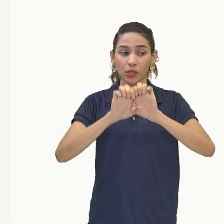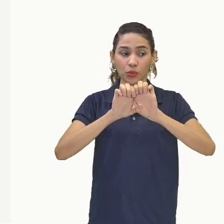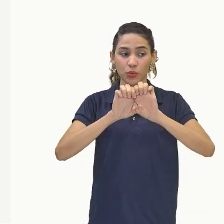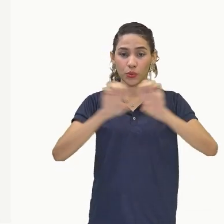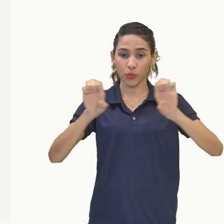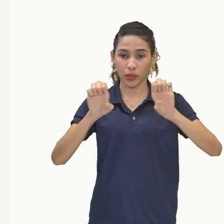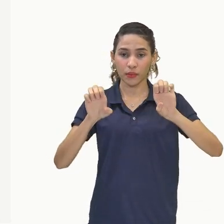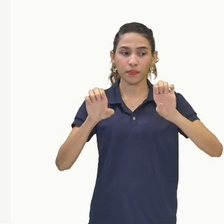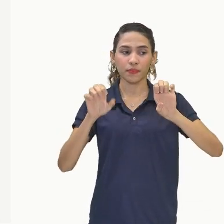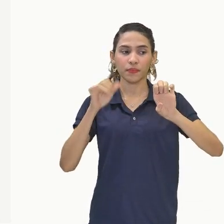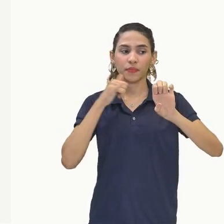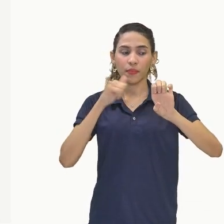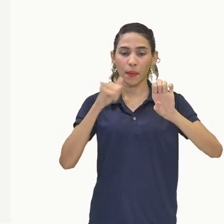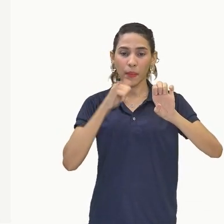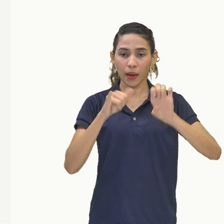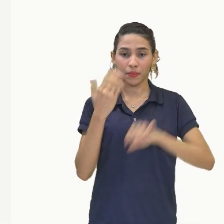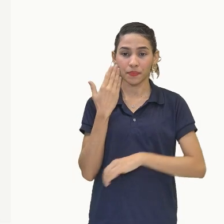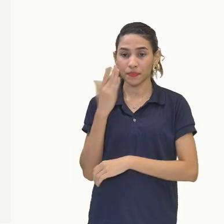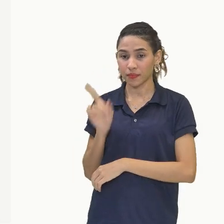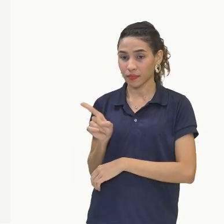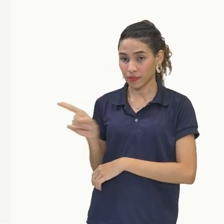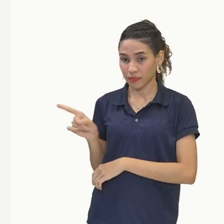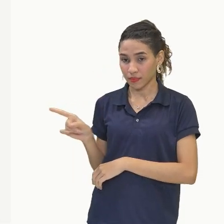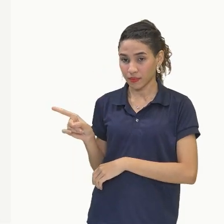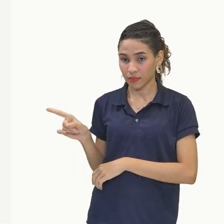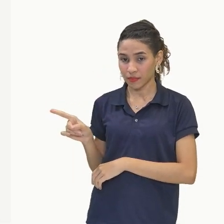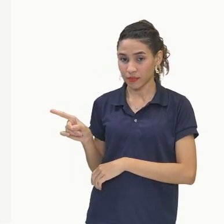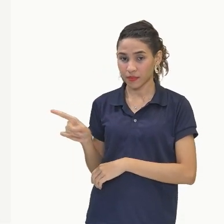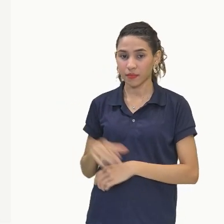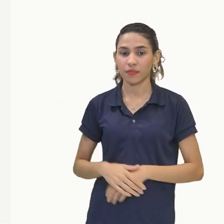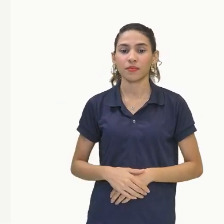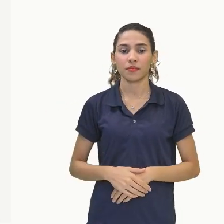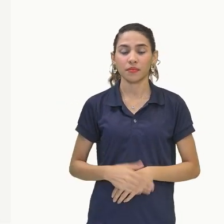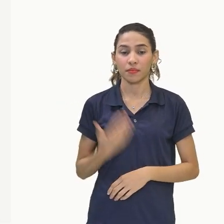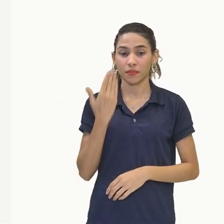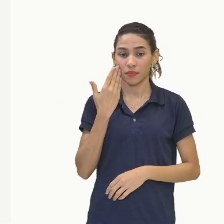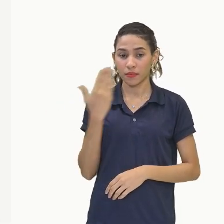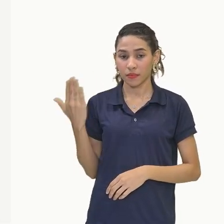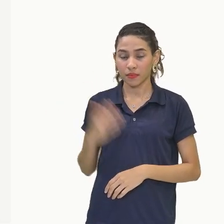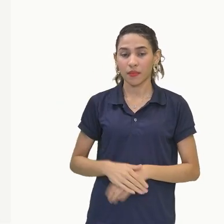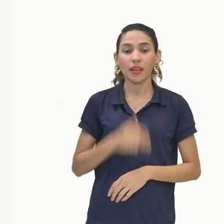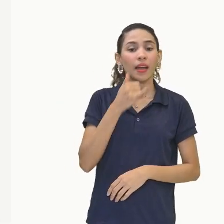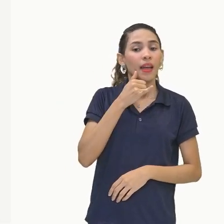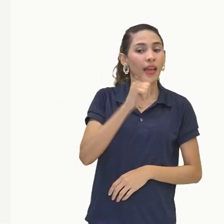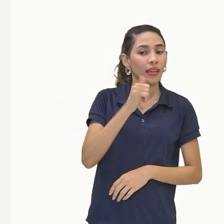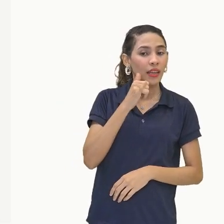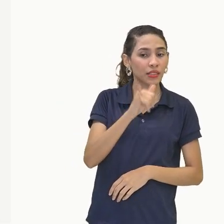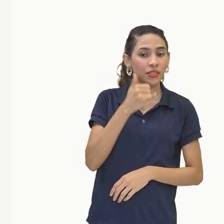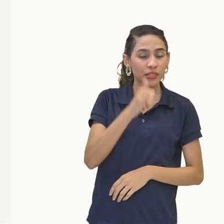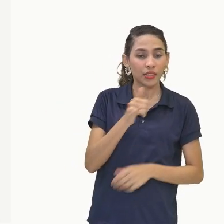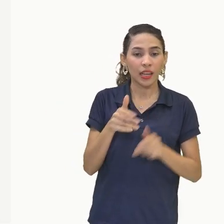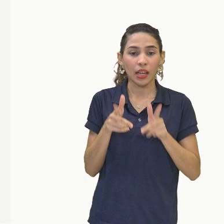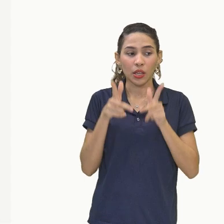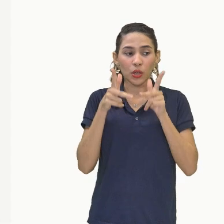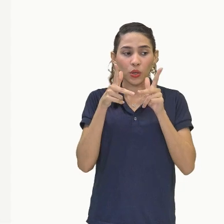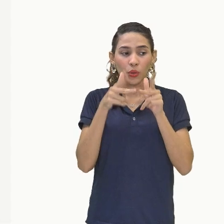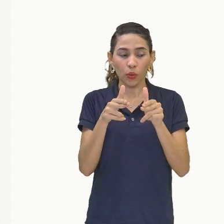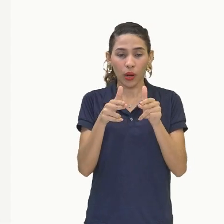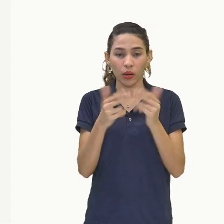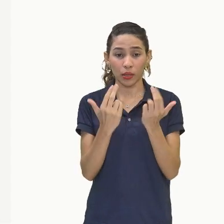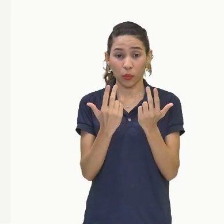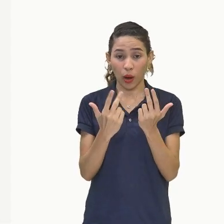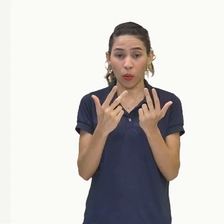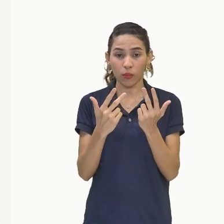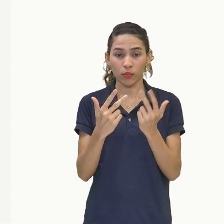tem aqui a energia elétrica vai ser igual a potência vezes